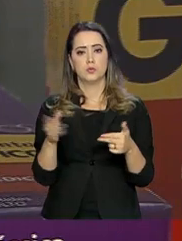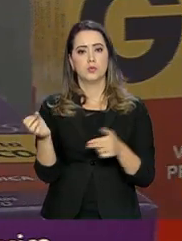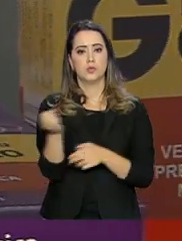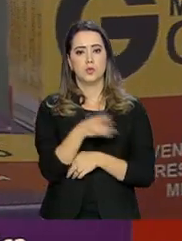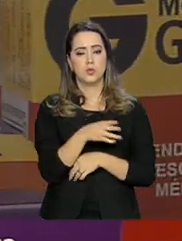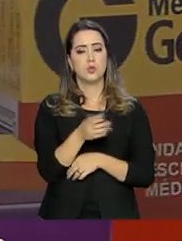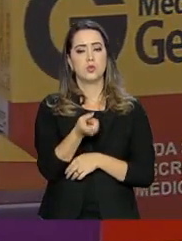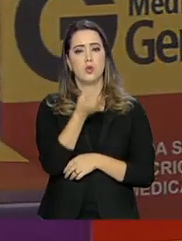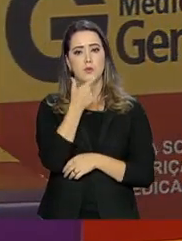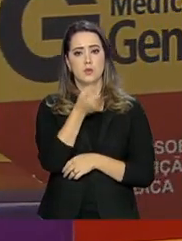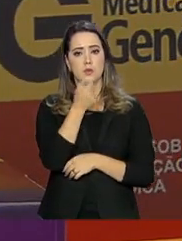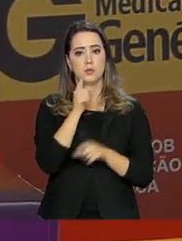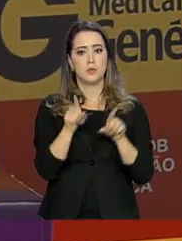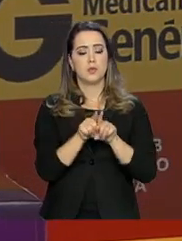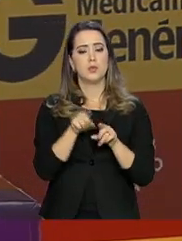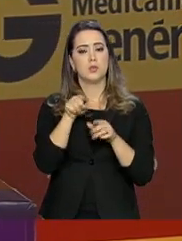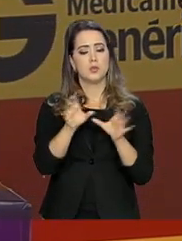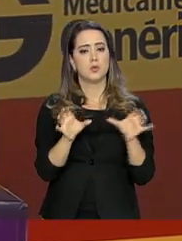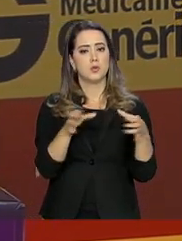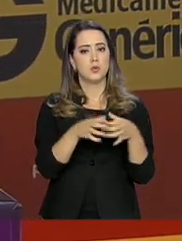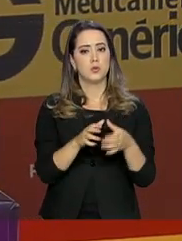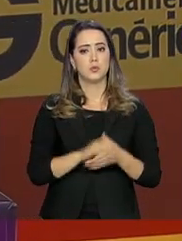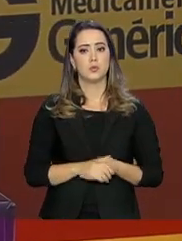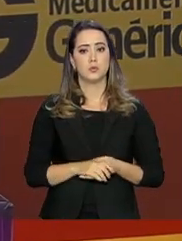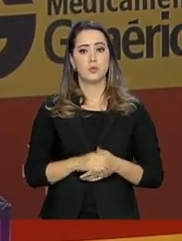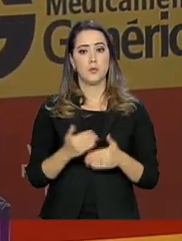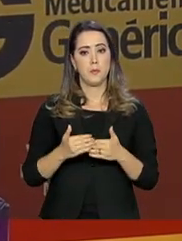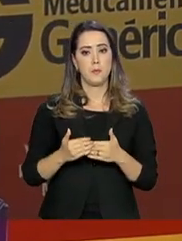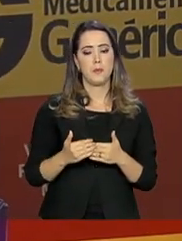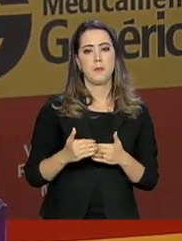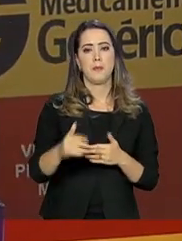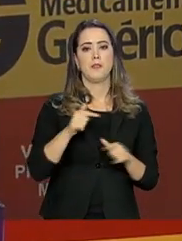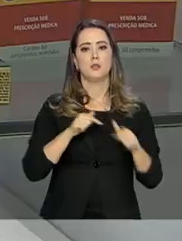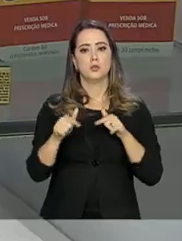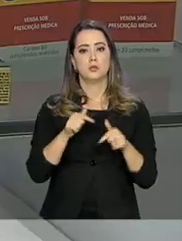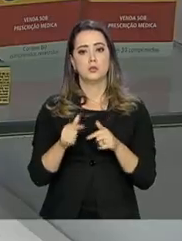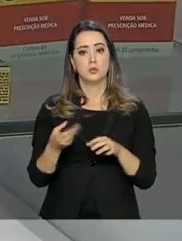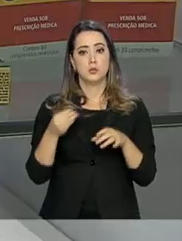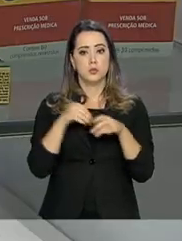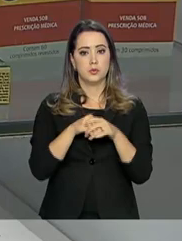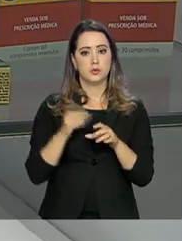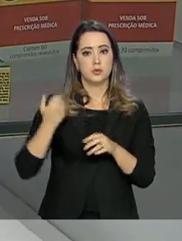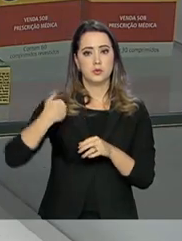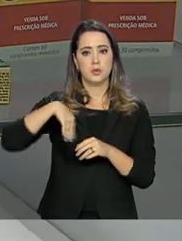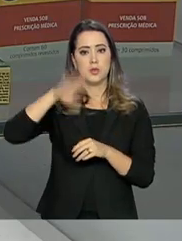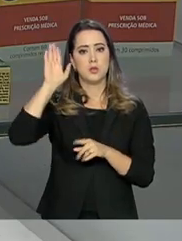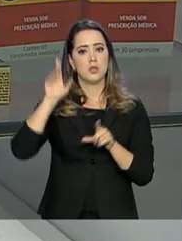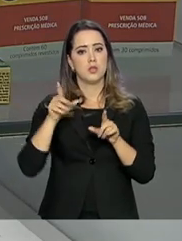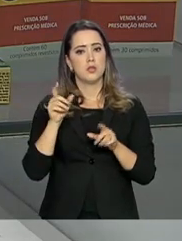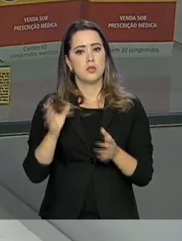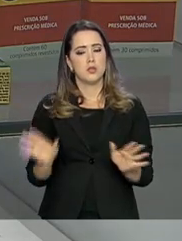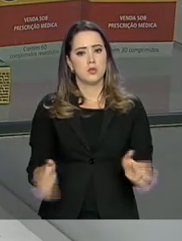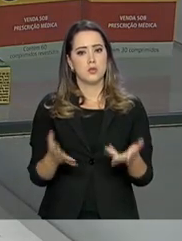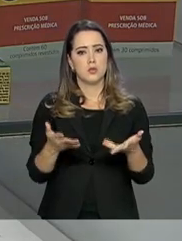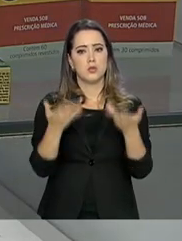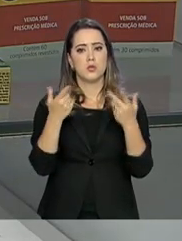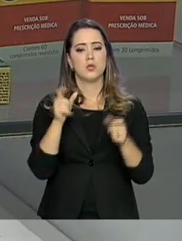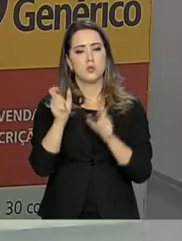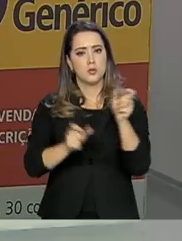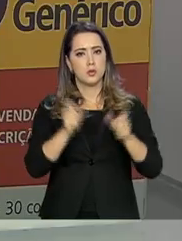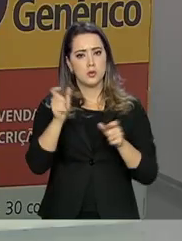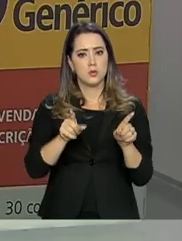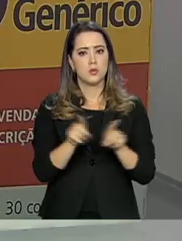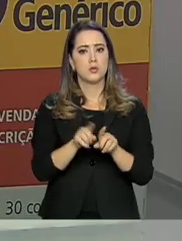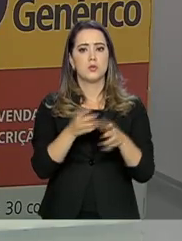novos medicamentos desse tipo a partir das ações internas de aumento de produtividade aumento de pessoal